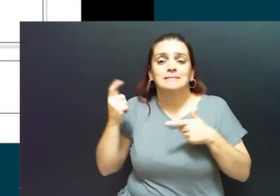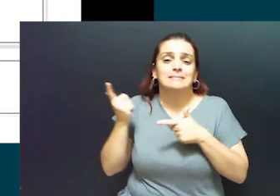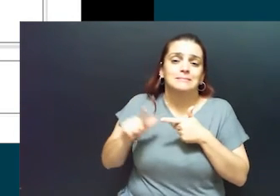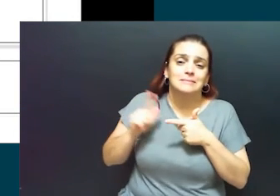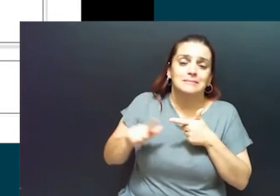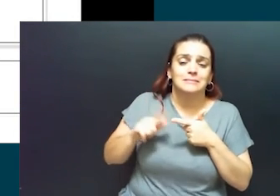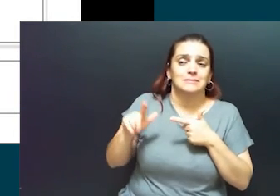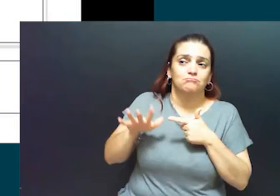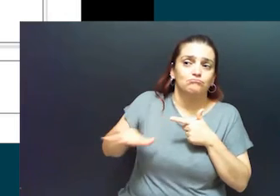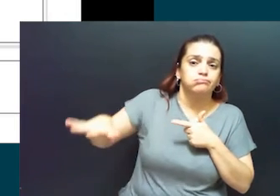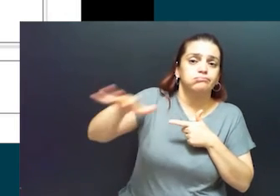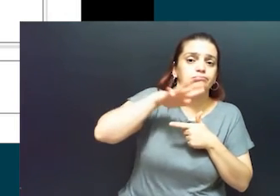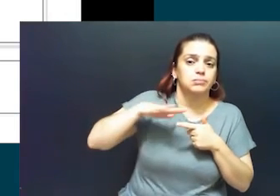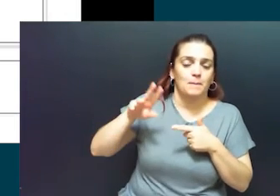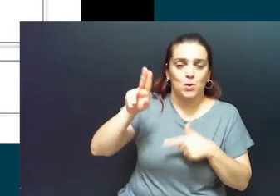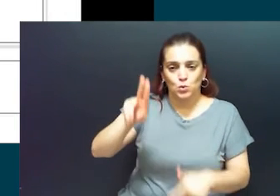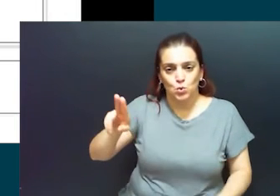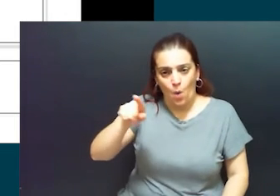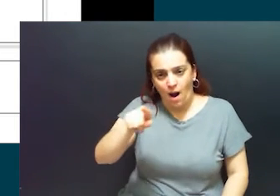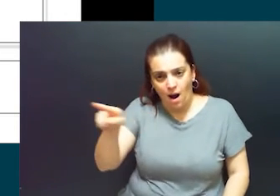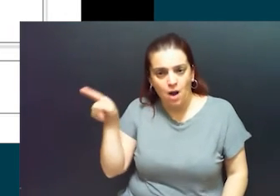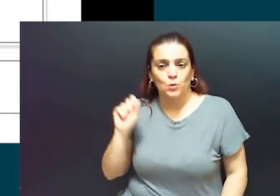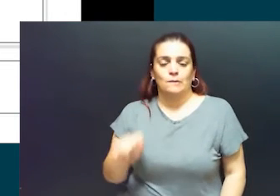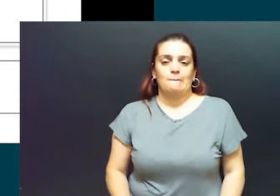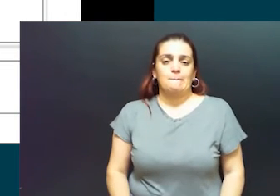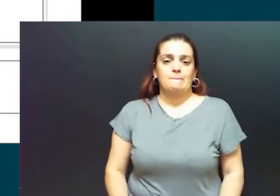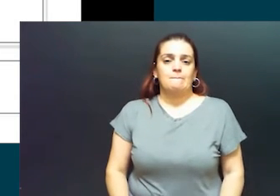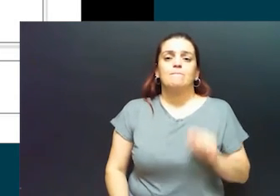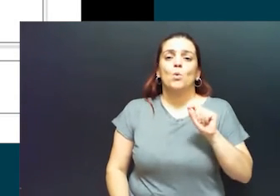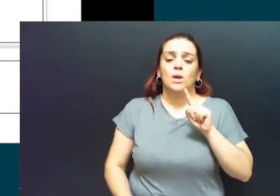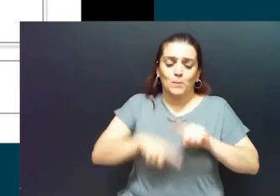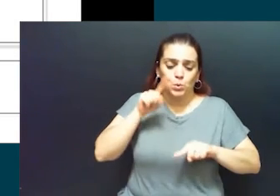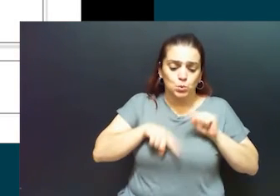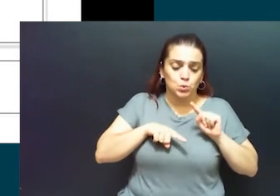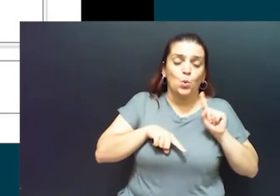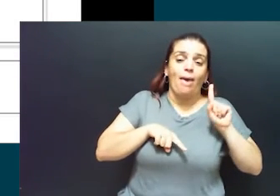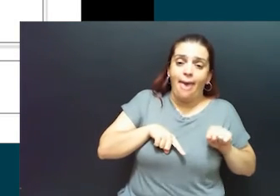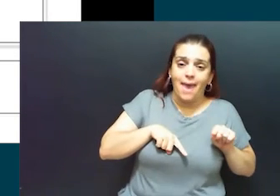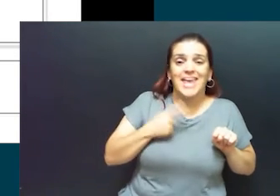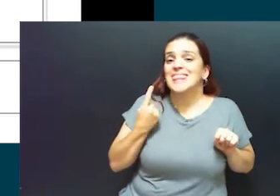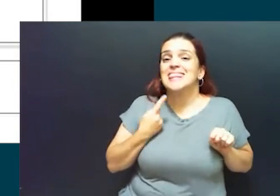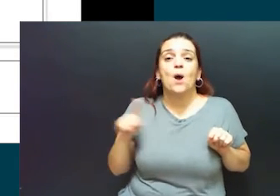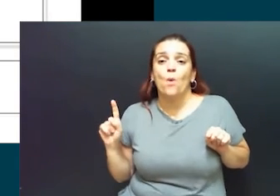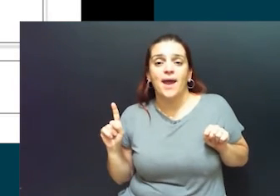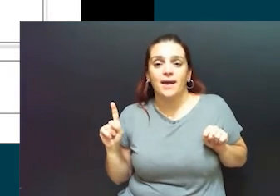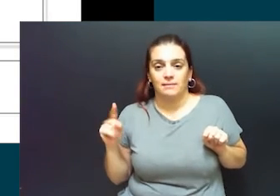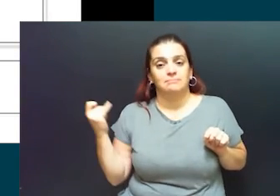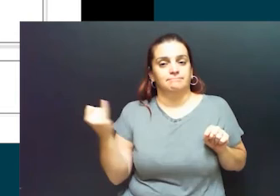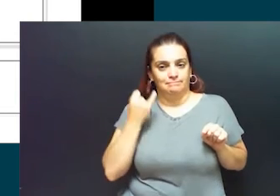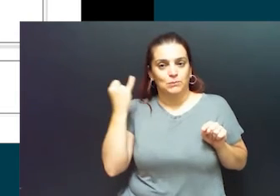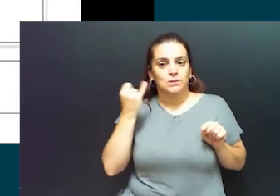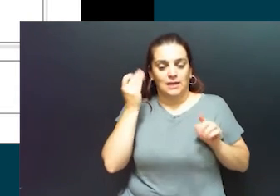do mercado, das usuárias, o que o meu produto é e o que ele não é. Isso é importante para criar também ali uma fronteira,